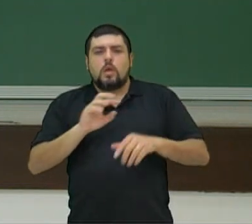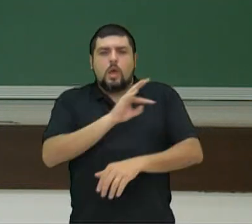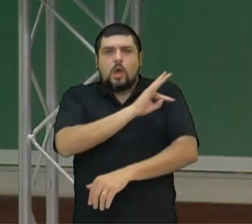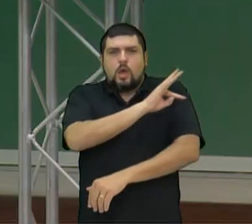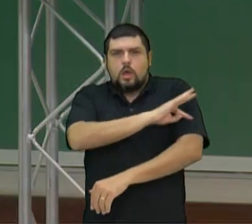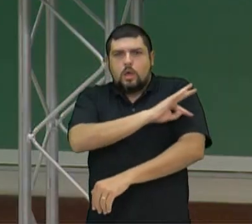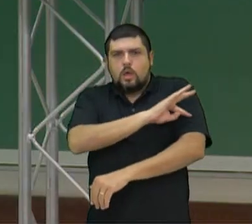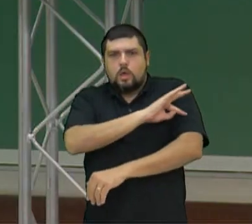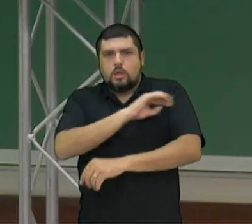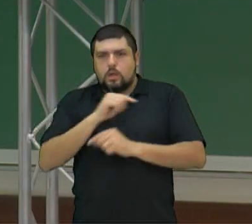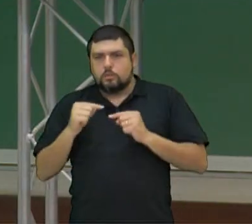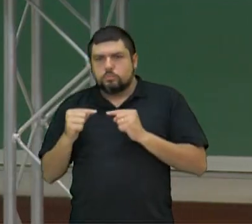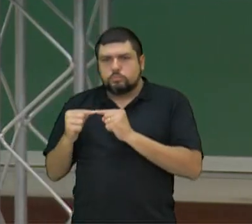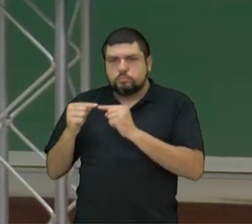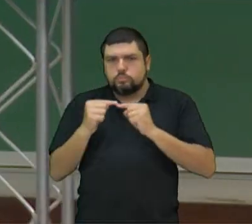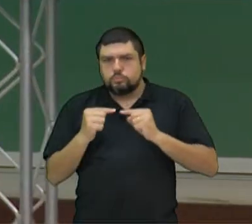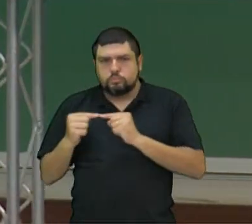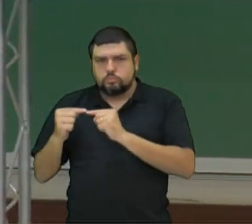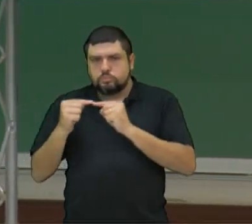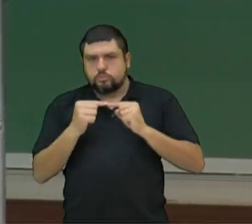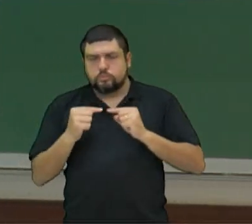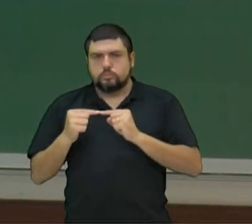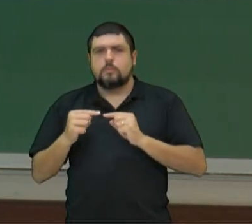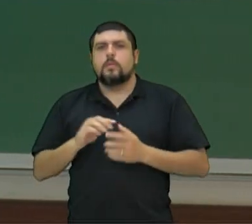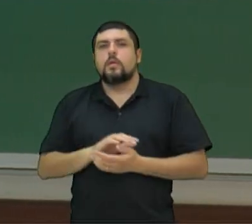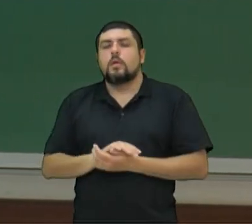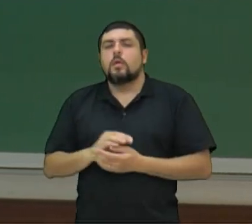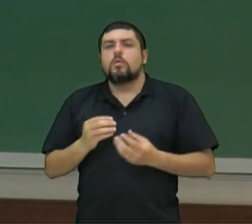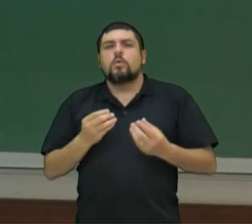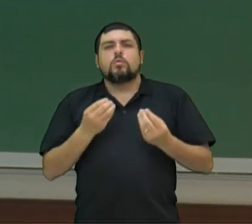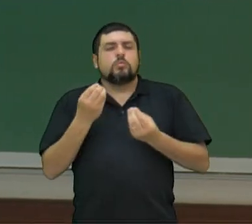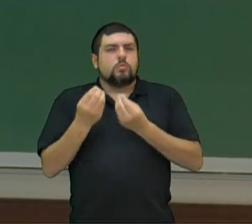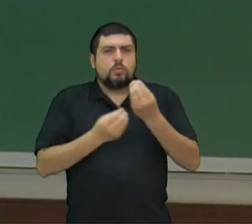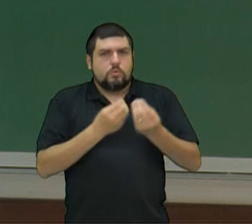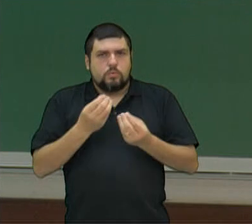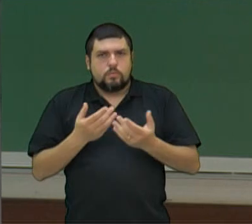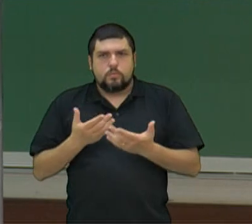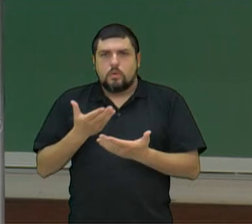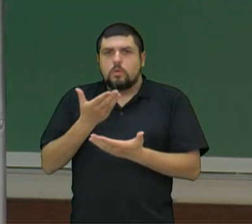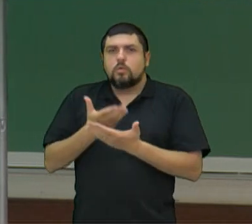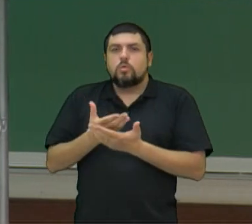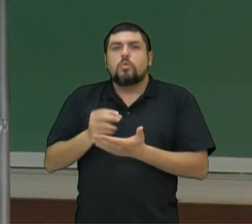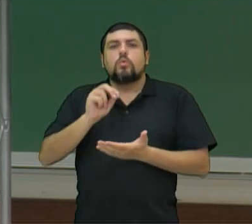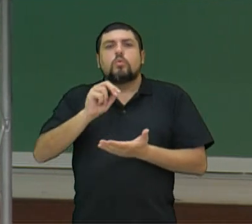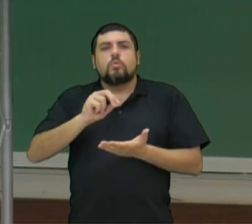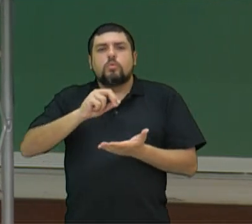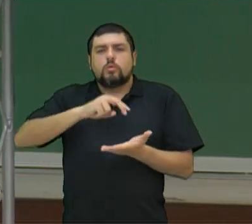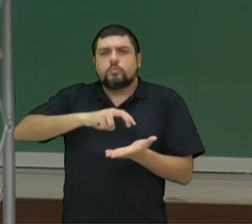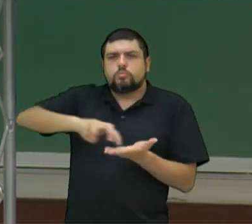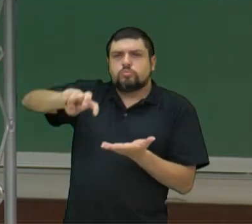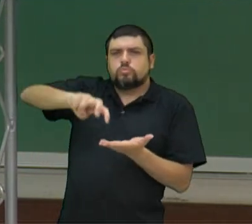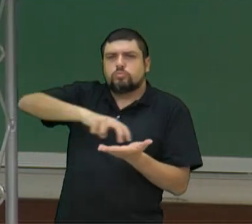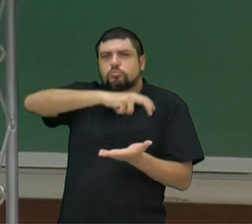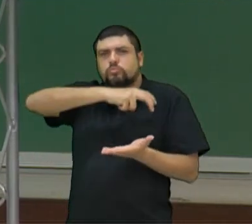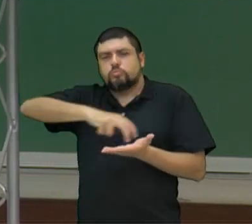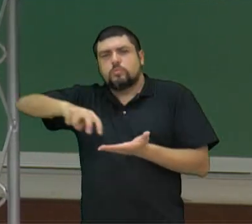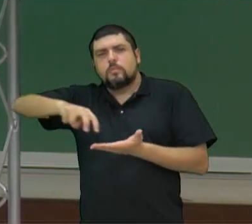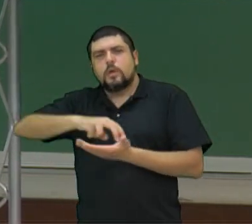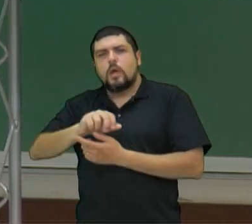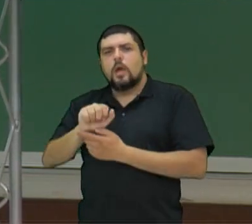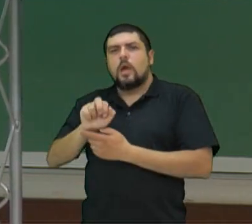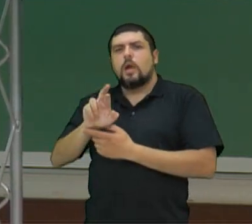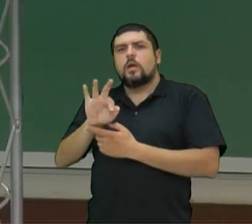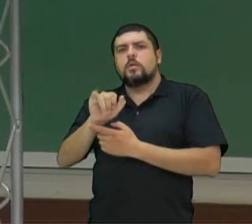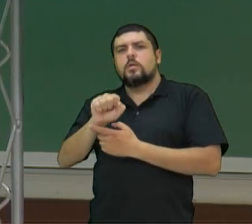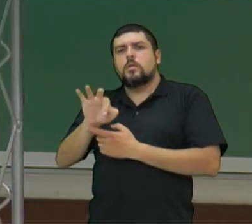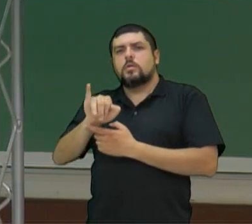Na aula passada, nós estudamos um pouquinho sobre a patinação artística. Nós aprendemos que